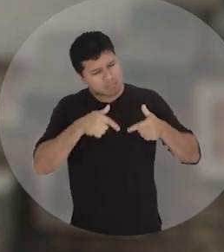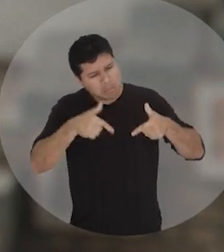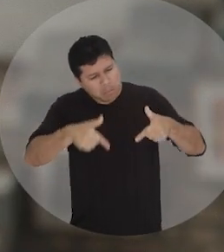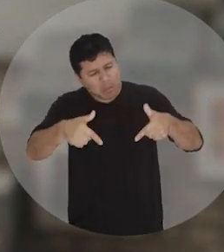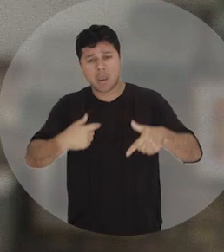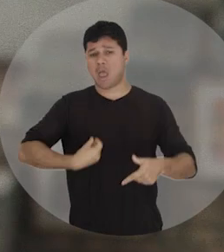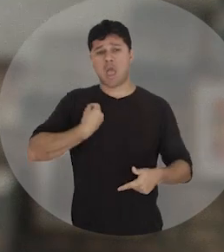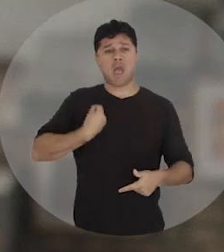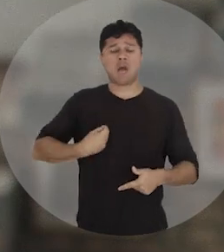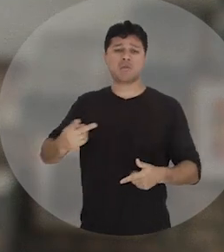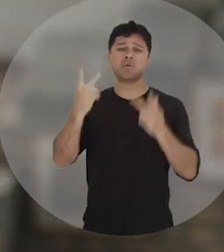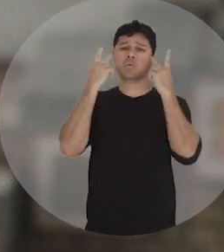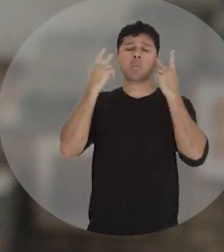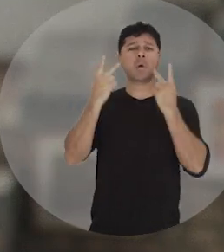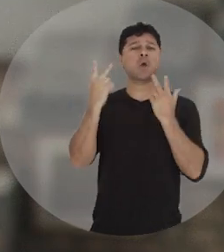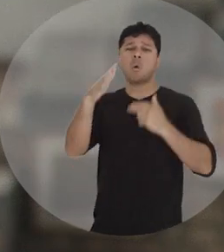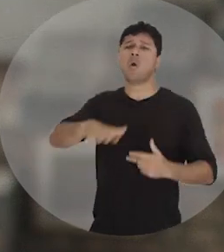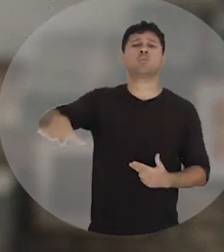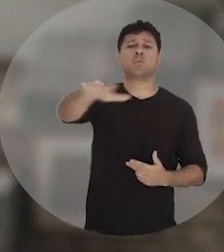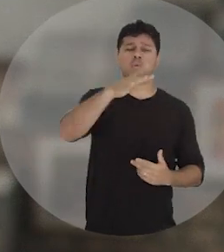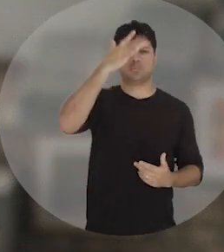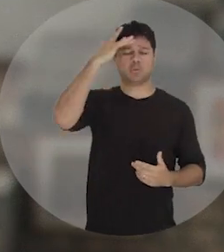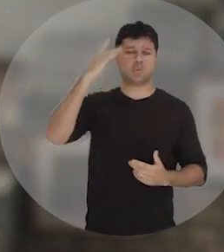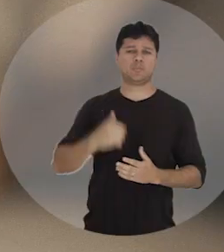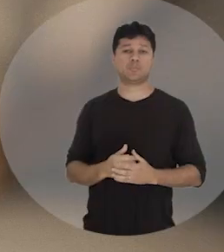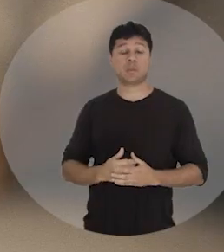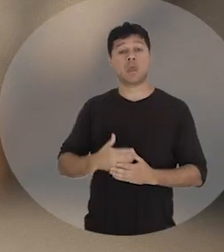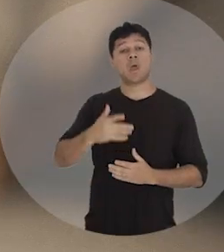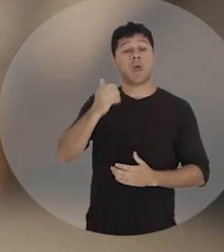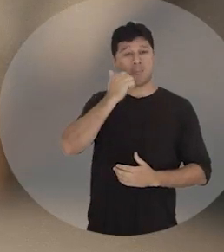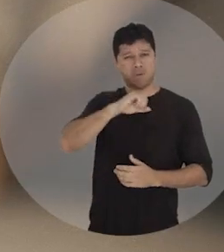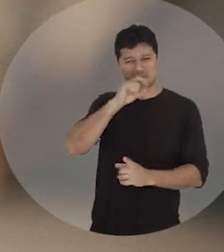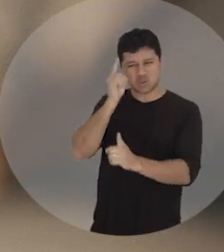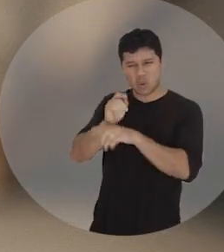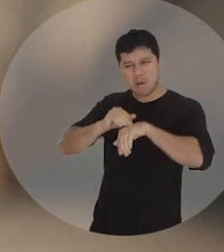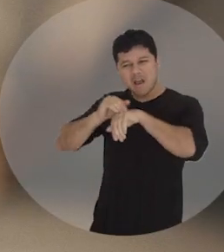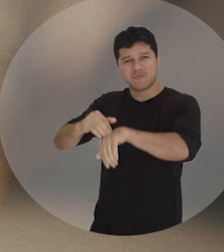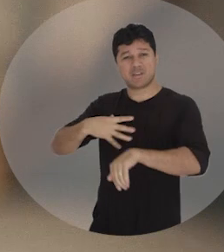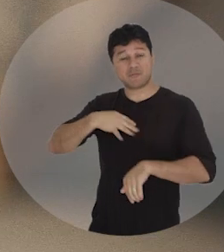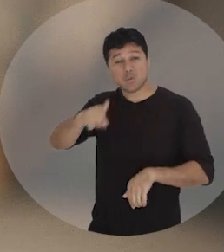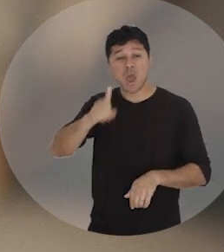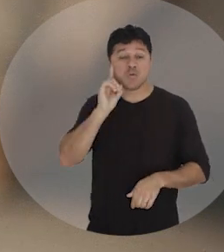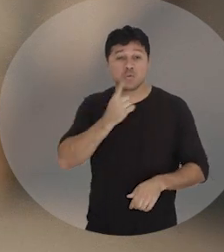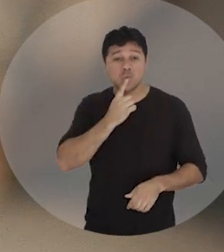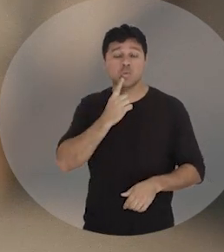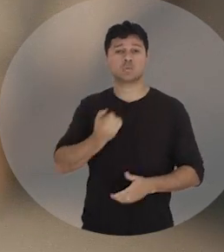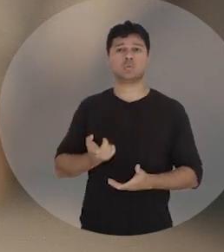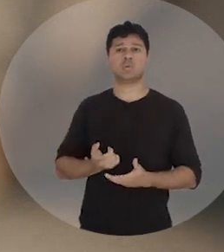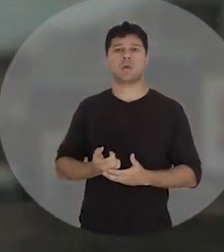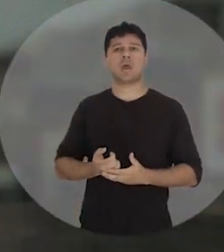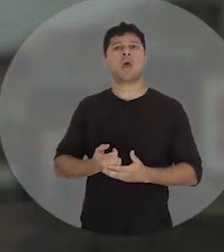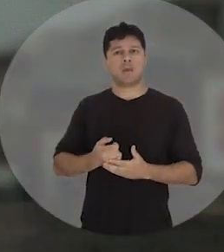juntos e vamos viver a vida, é uma vida normal, igual de todo mundo. Eu acho que a mãe que recebe o diagnóstico de um filho